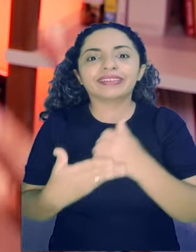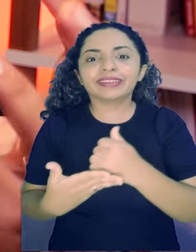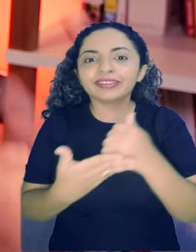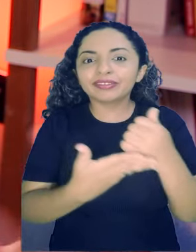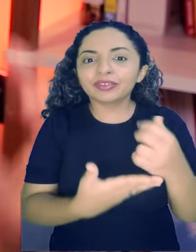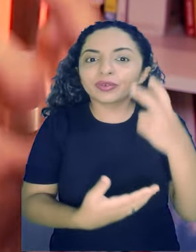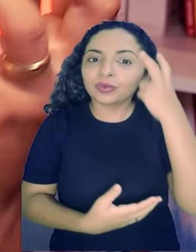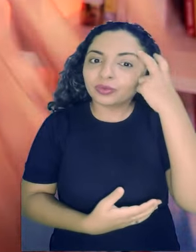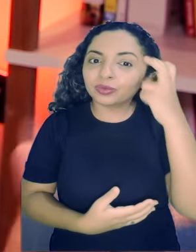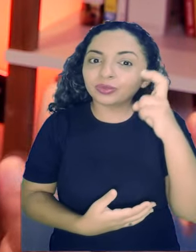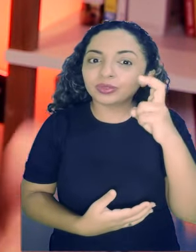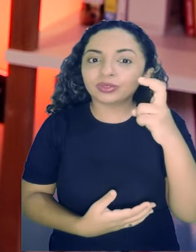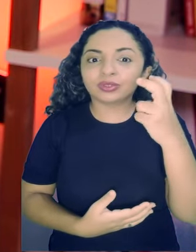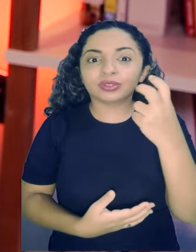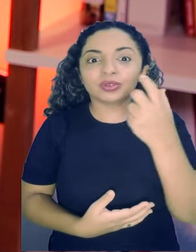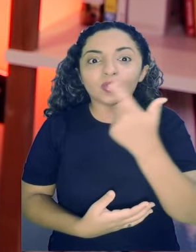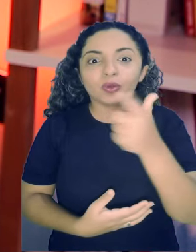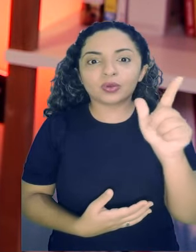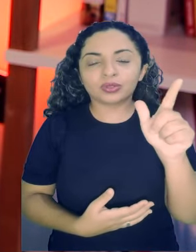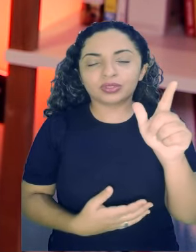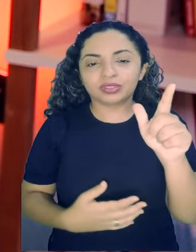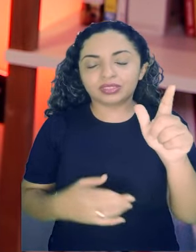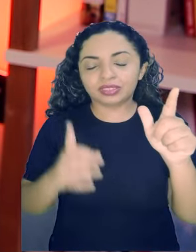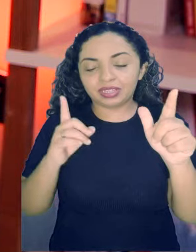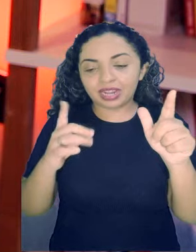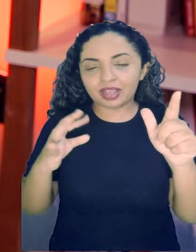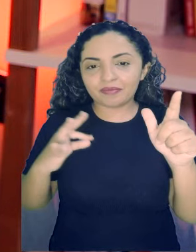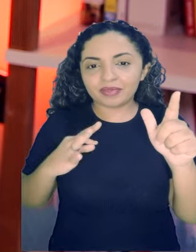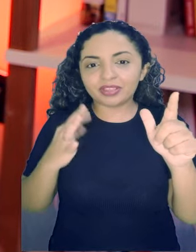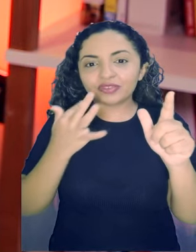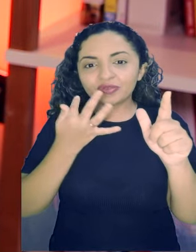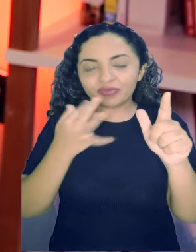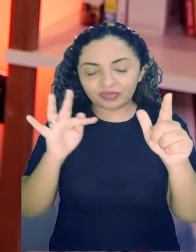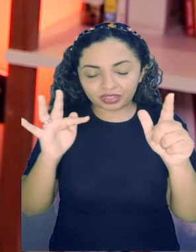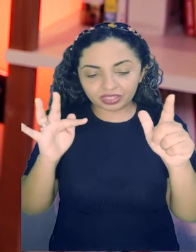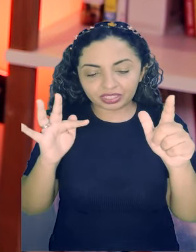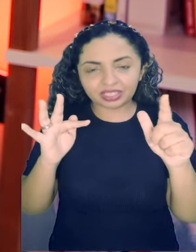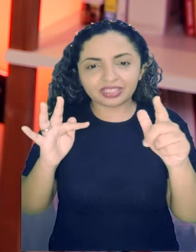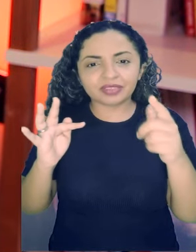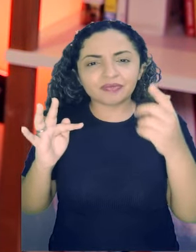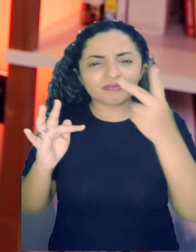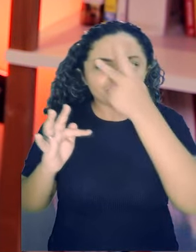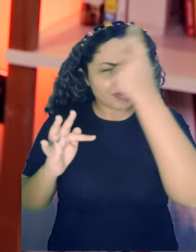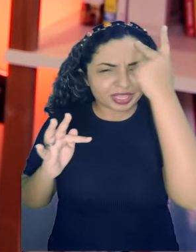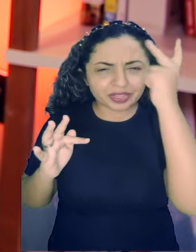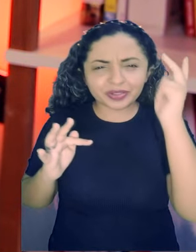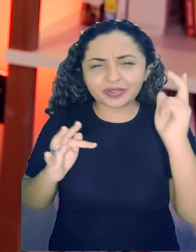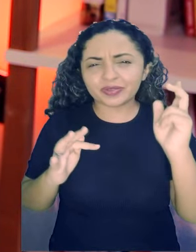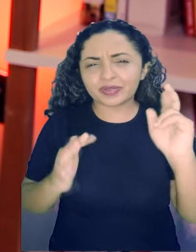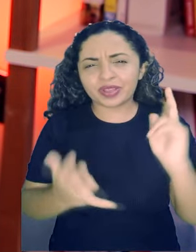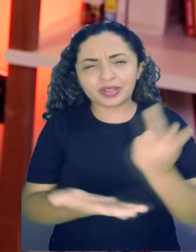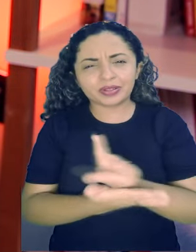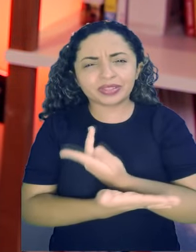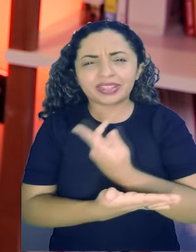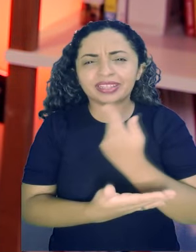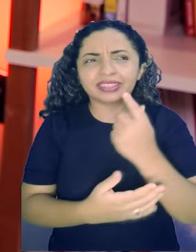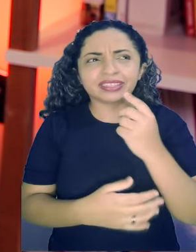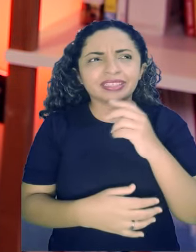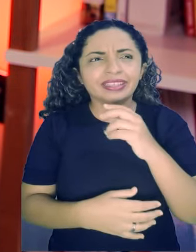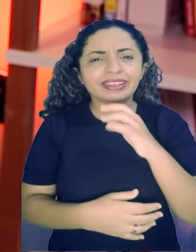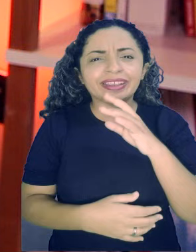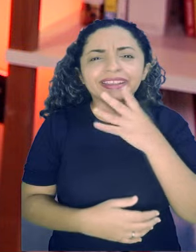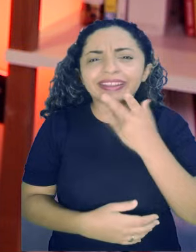completamente diferente, entre médicos franceses e vítimas afegãs ali, pessoas, crianças, idosos, mulheres, homens